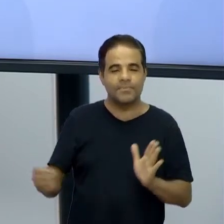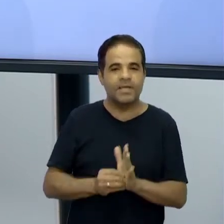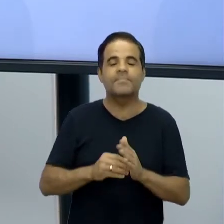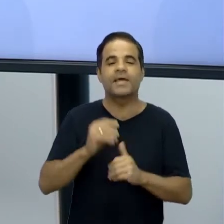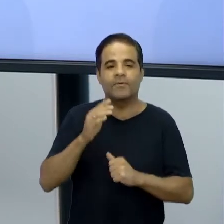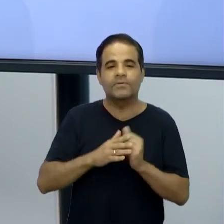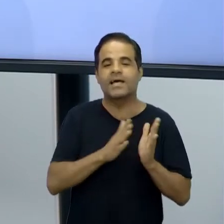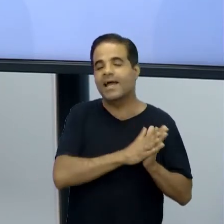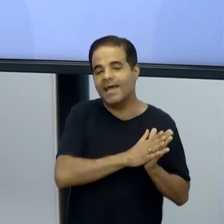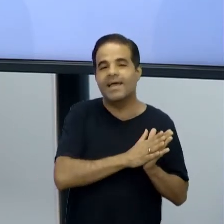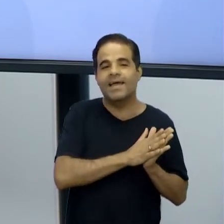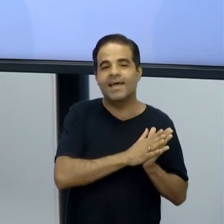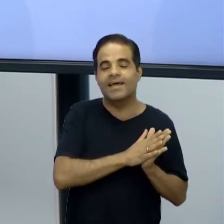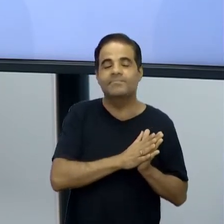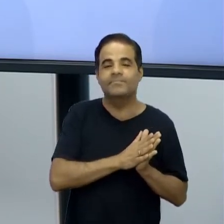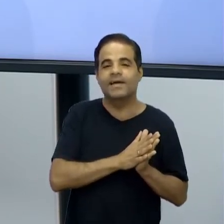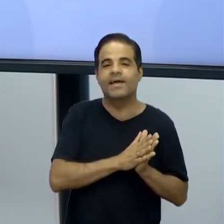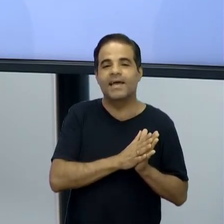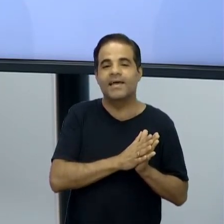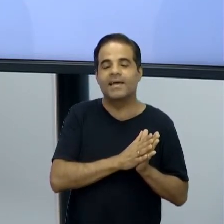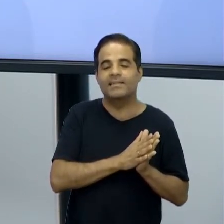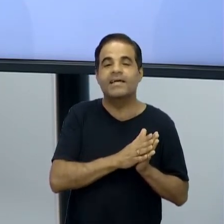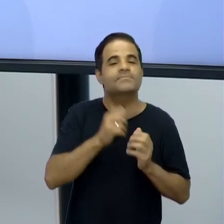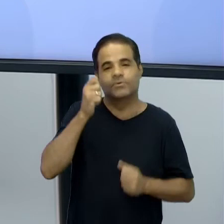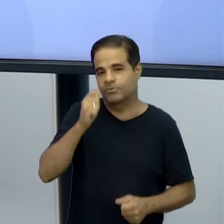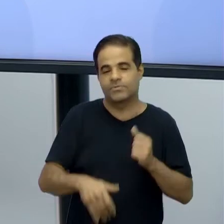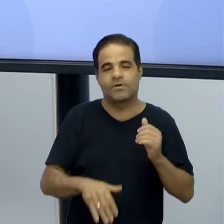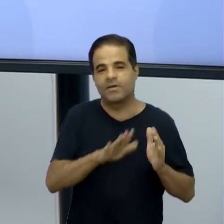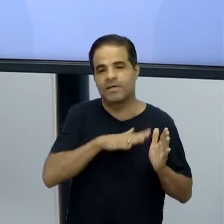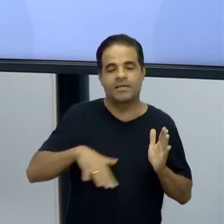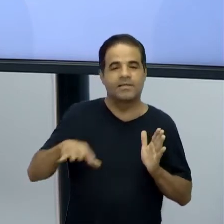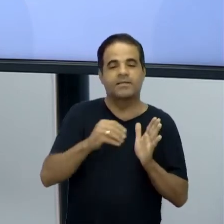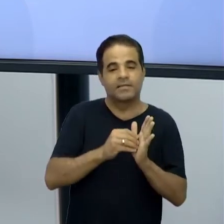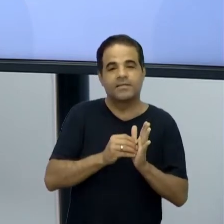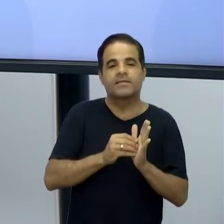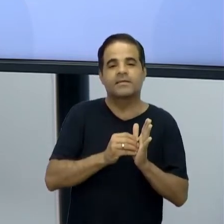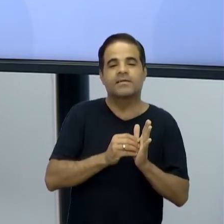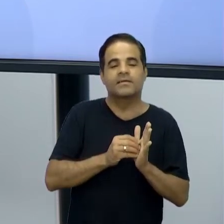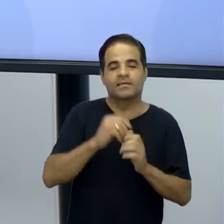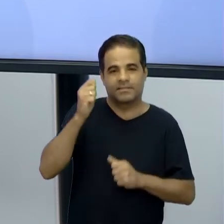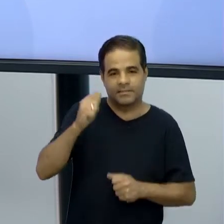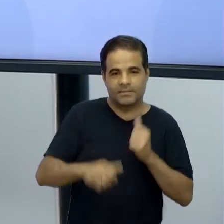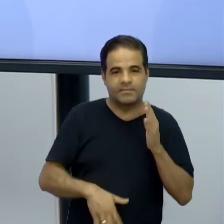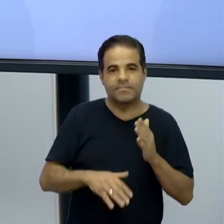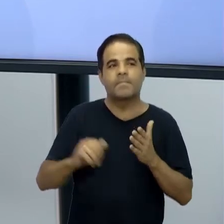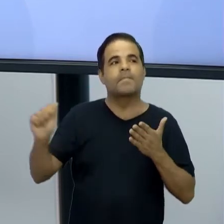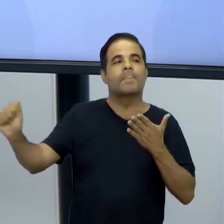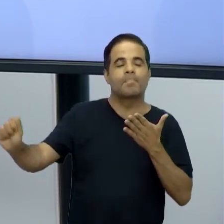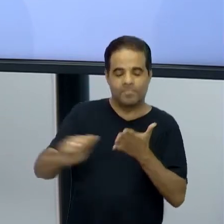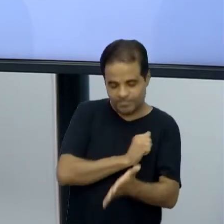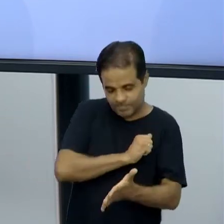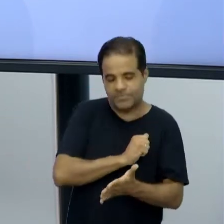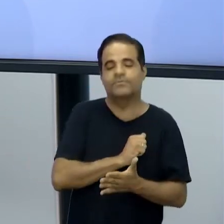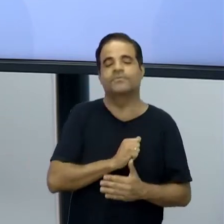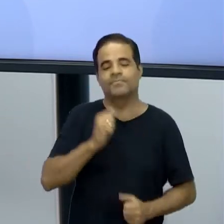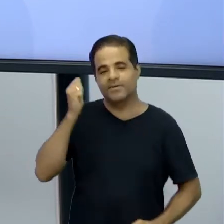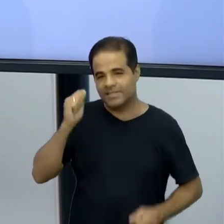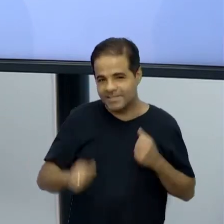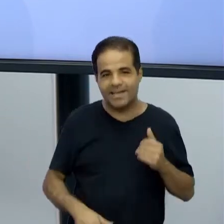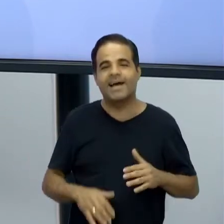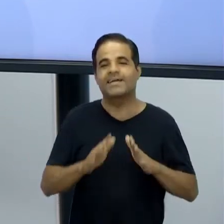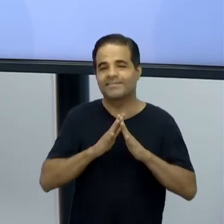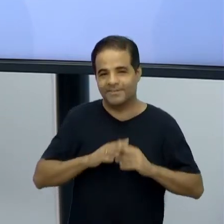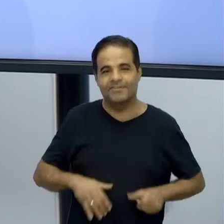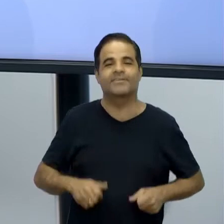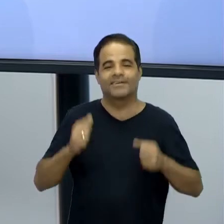apagar toda a tinta, se vocês quiserem, antes pode dar um print aí. Eu vou apagar tudo. Ainda